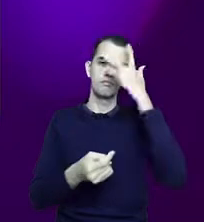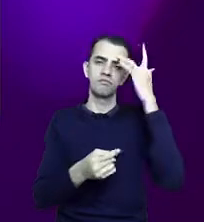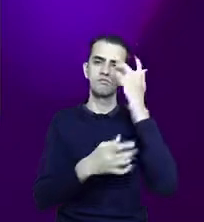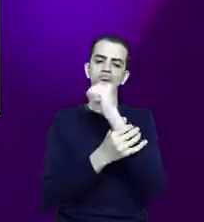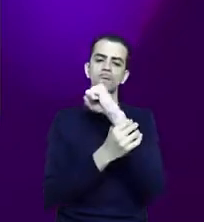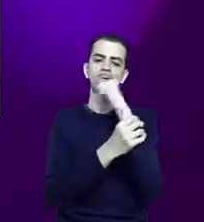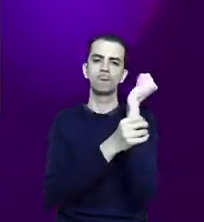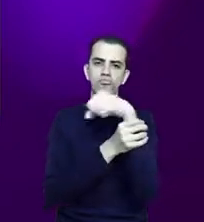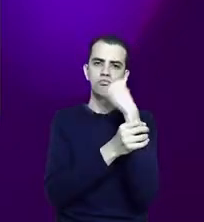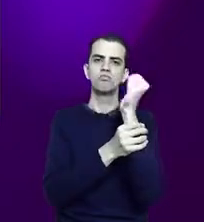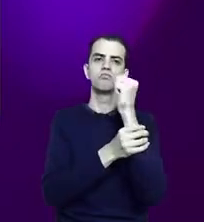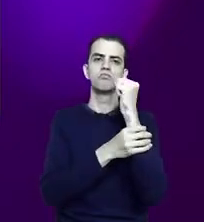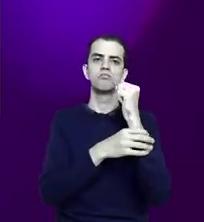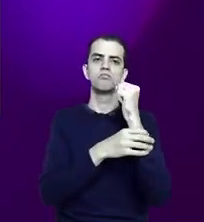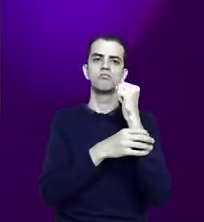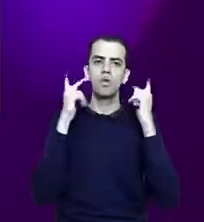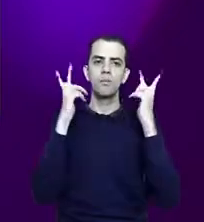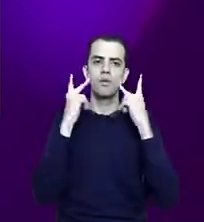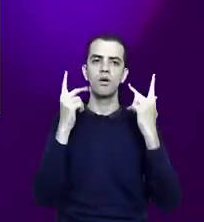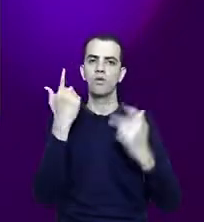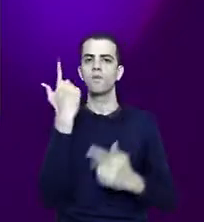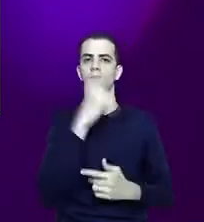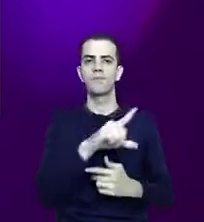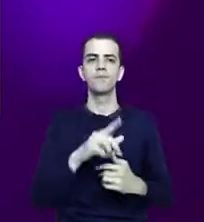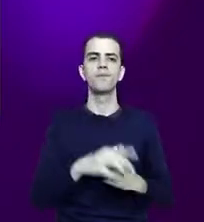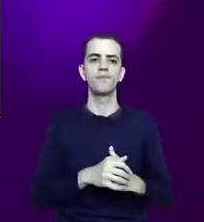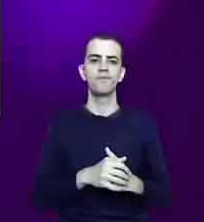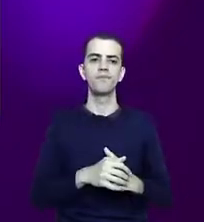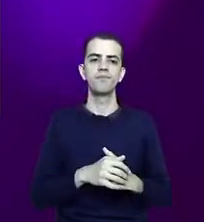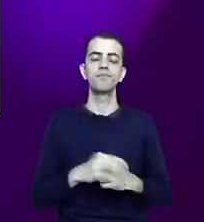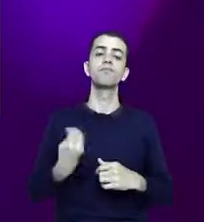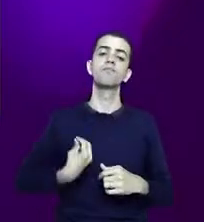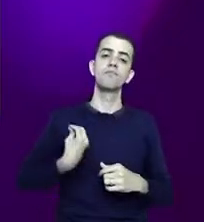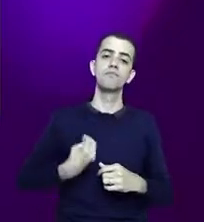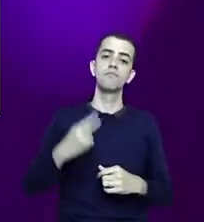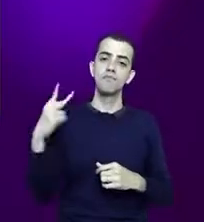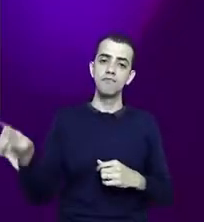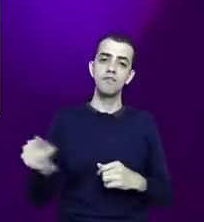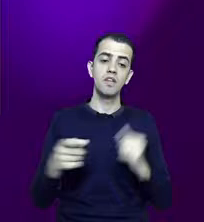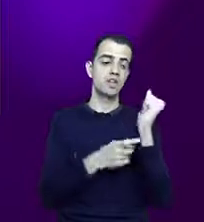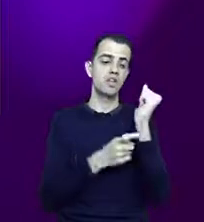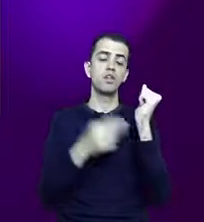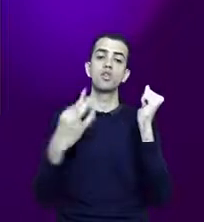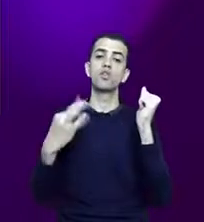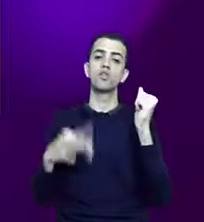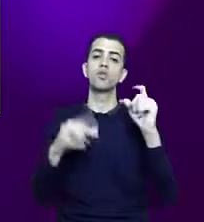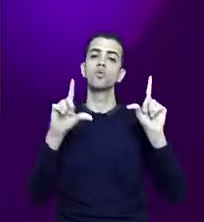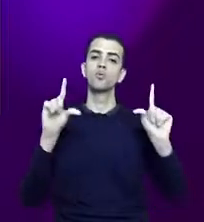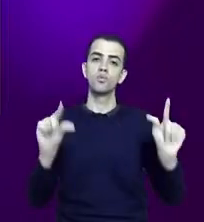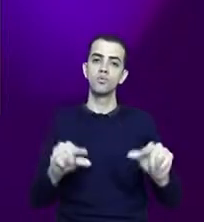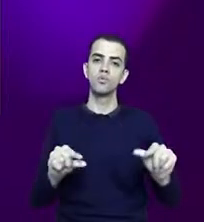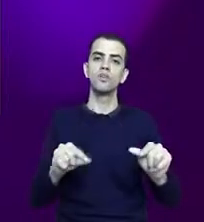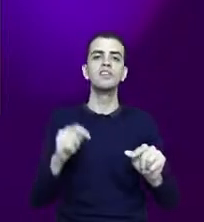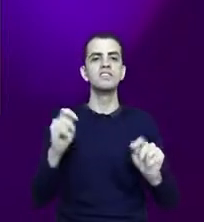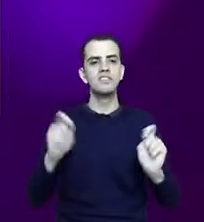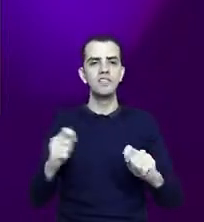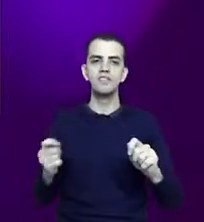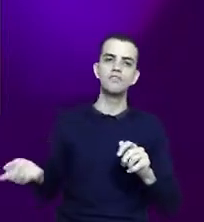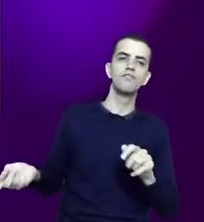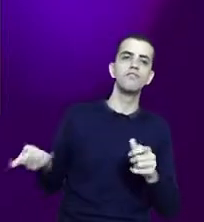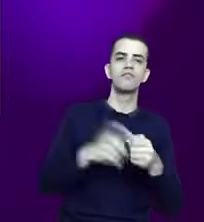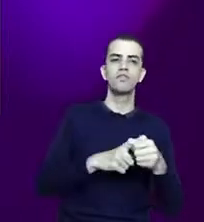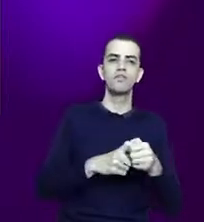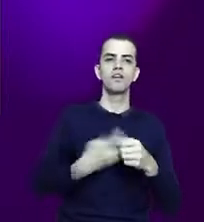né, a restrição funcional, a dor do paciente e tentar reintegrar o paciente para suas